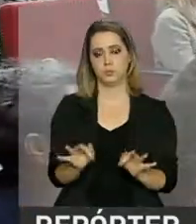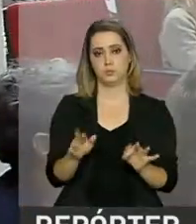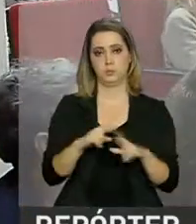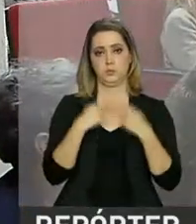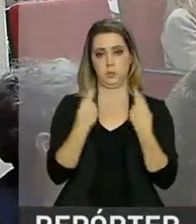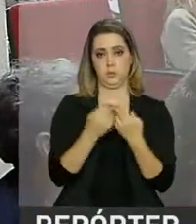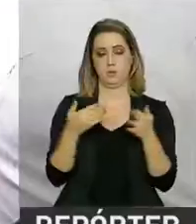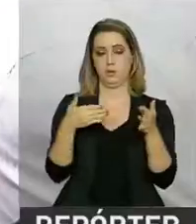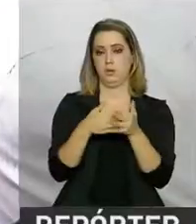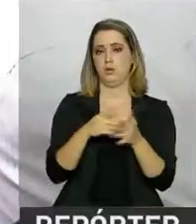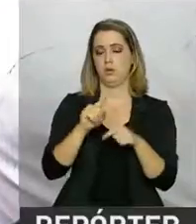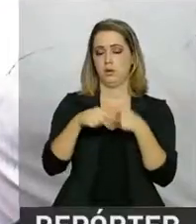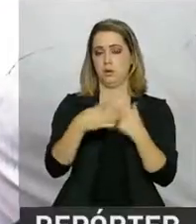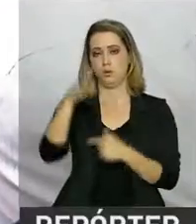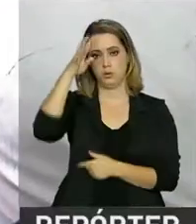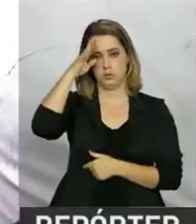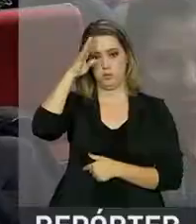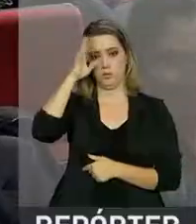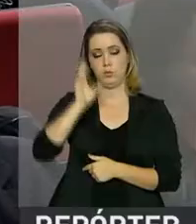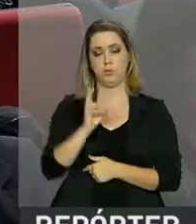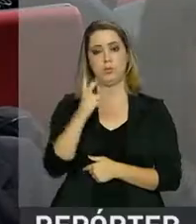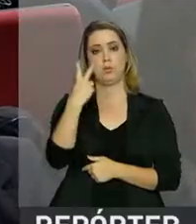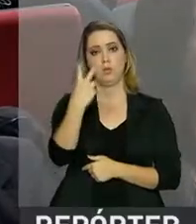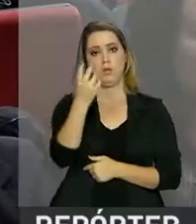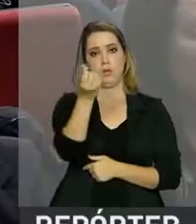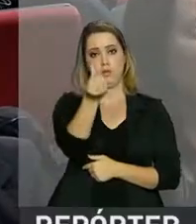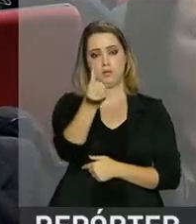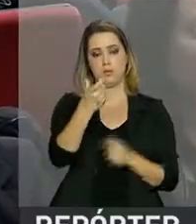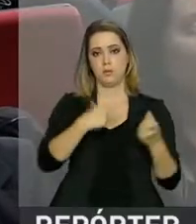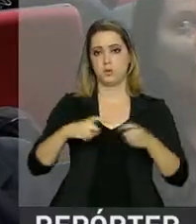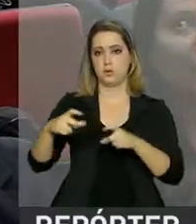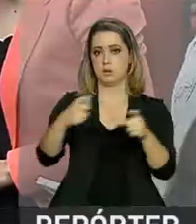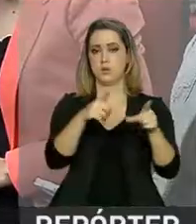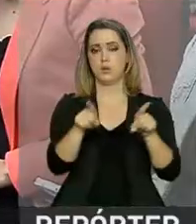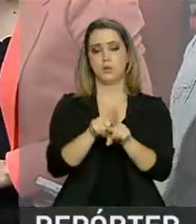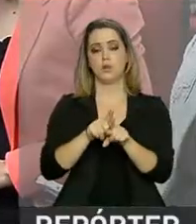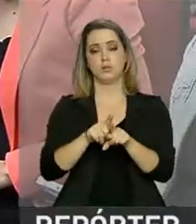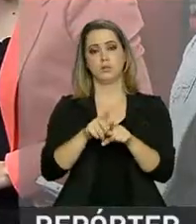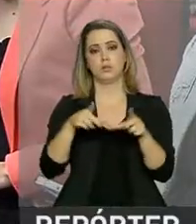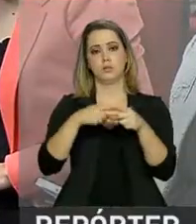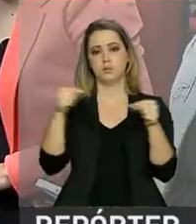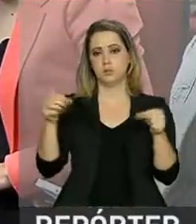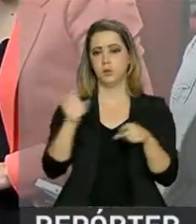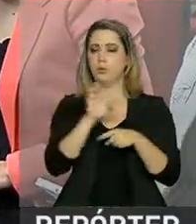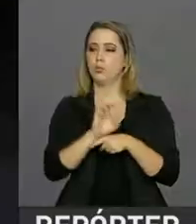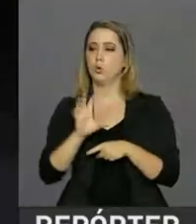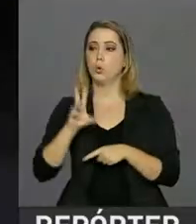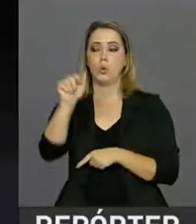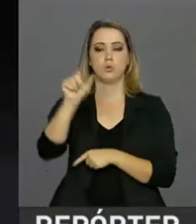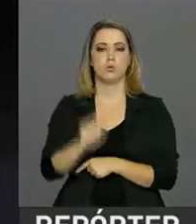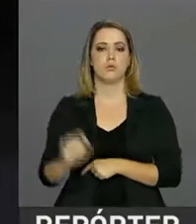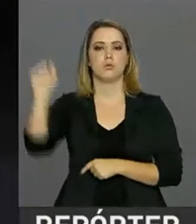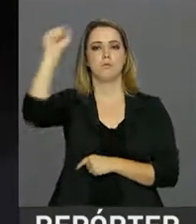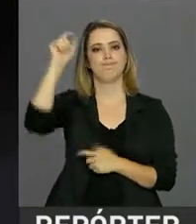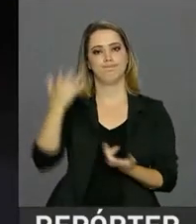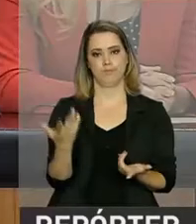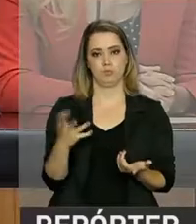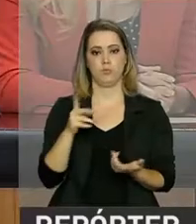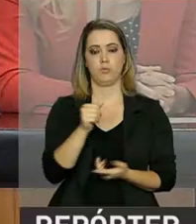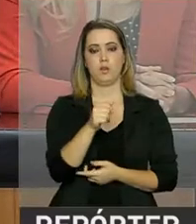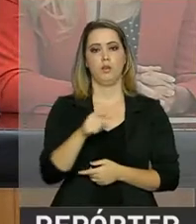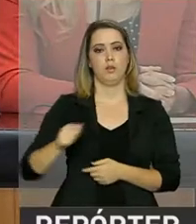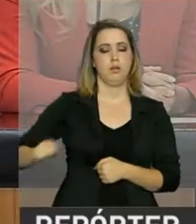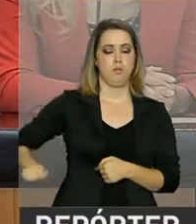próxima quarta-feira integrantes de 26 estados e do Distrito Federal. A embaixadora do programa,